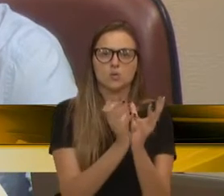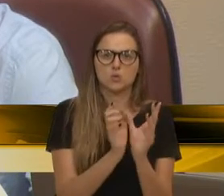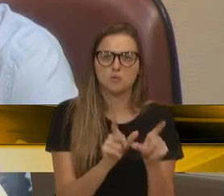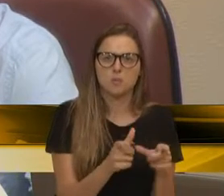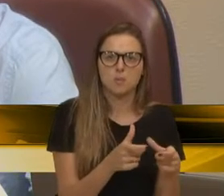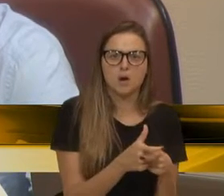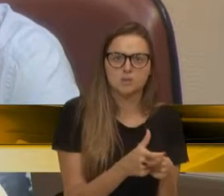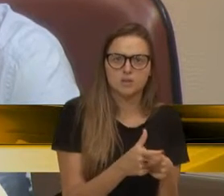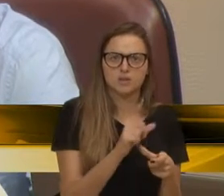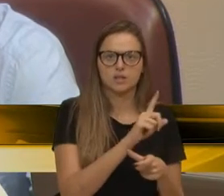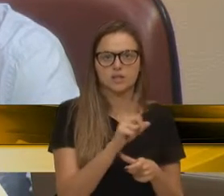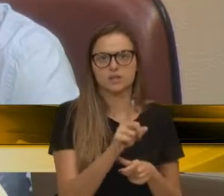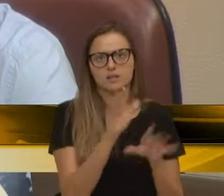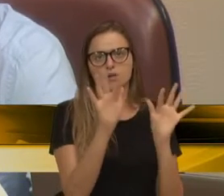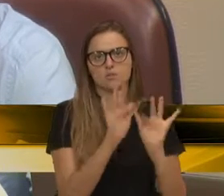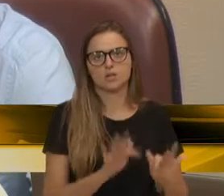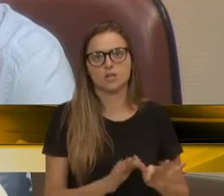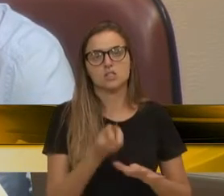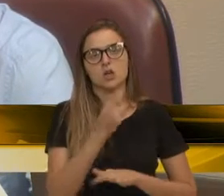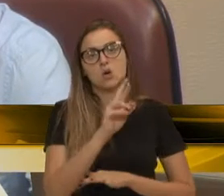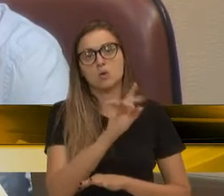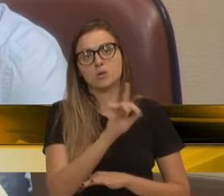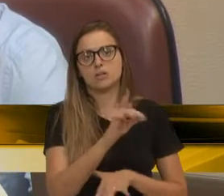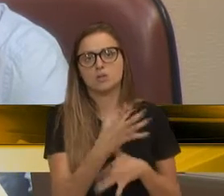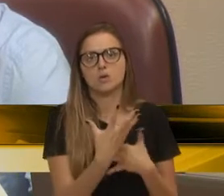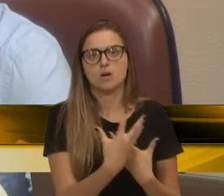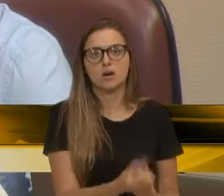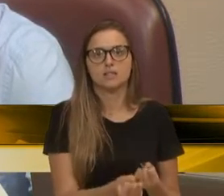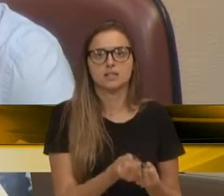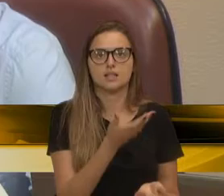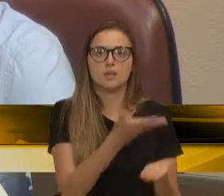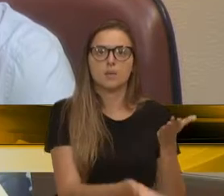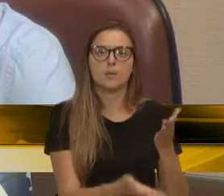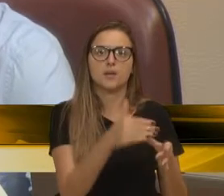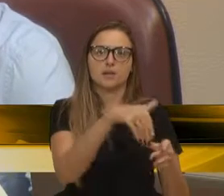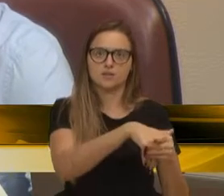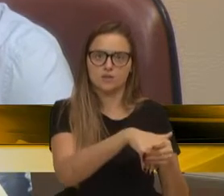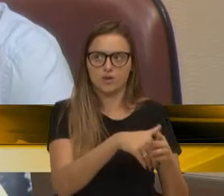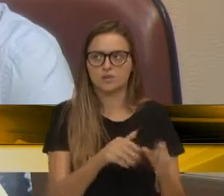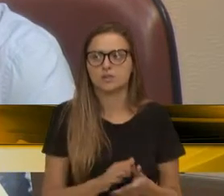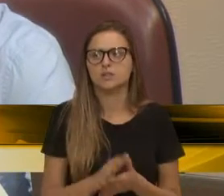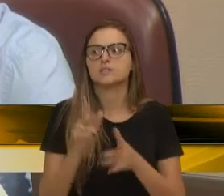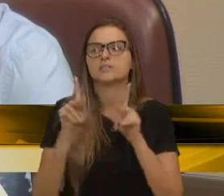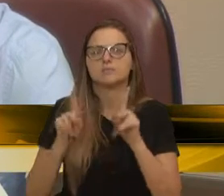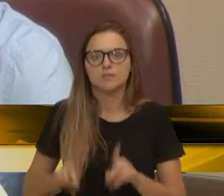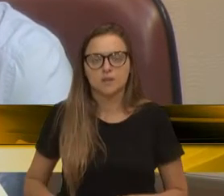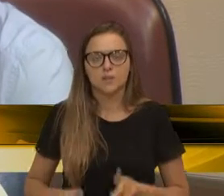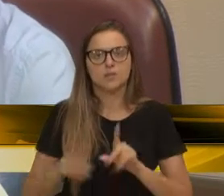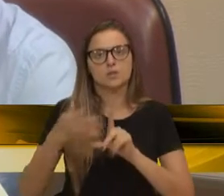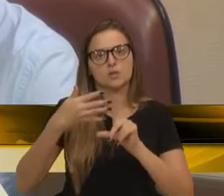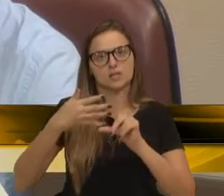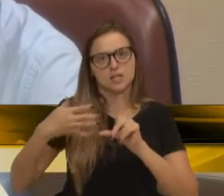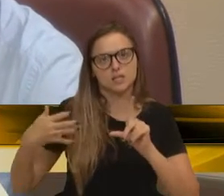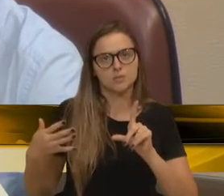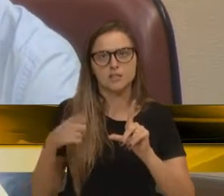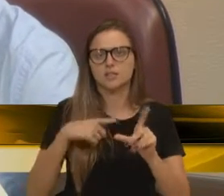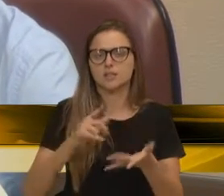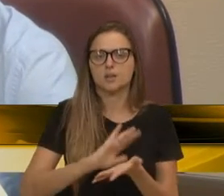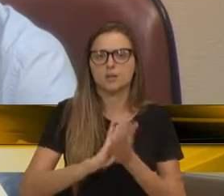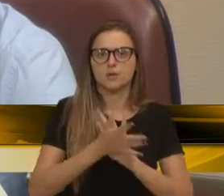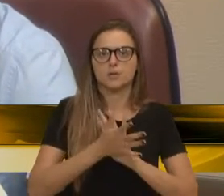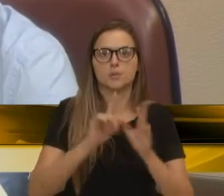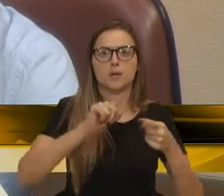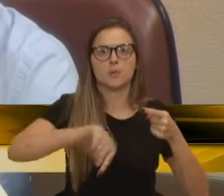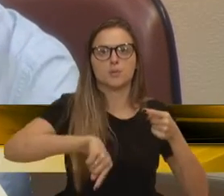descontente ou inconformada com a derrota eleitoral pessoas transexuais discriminadas pela proibição